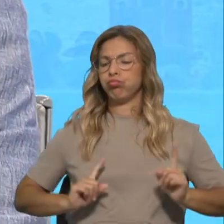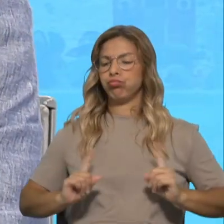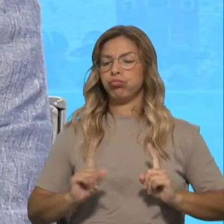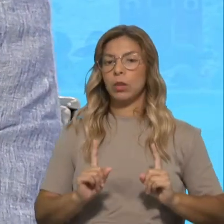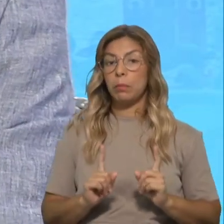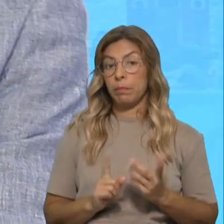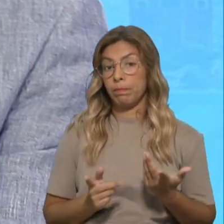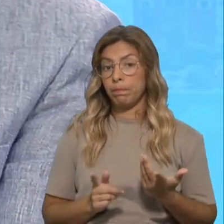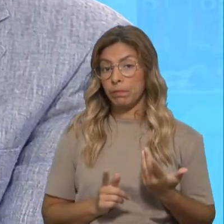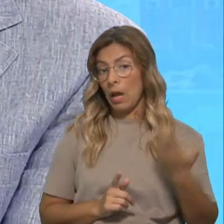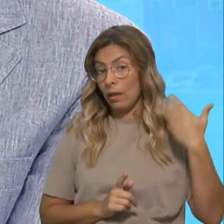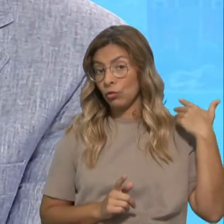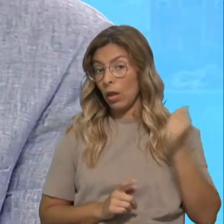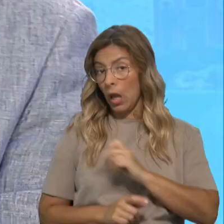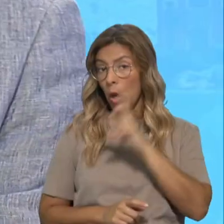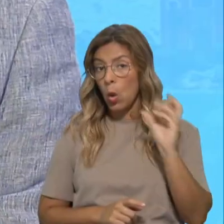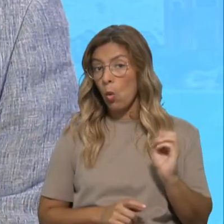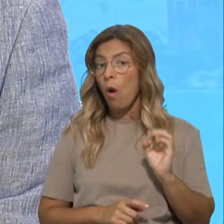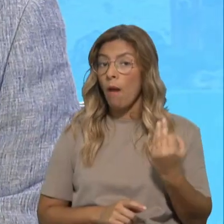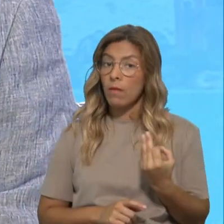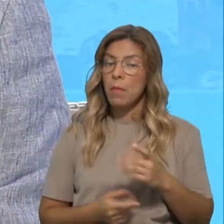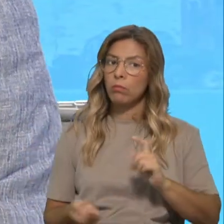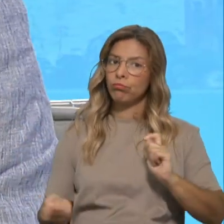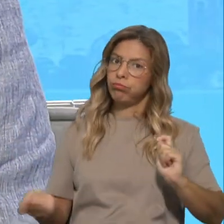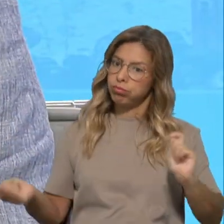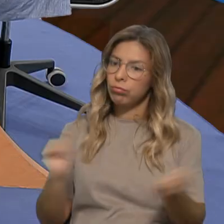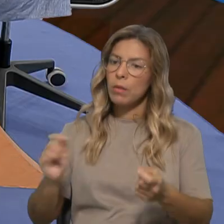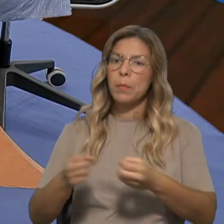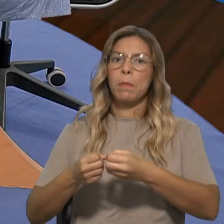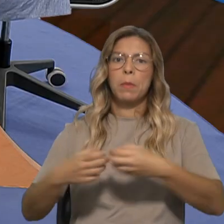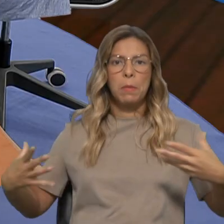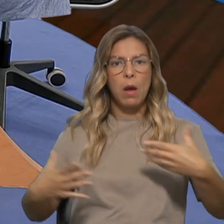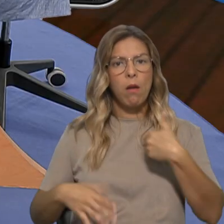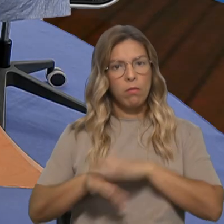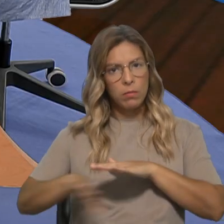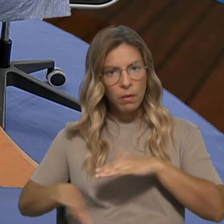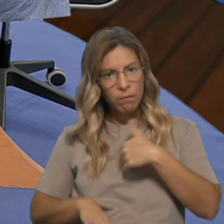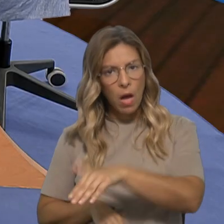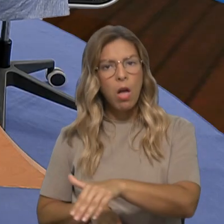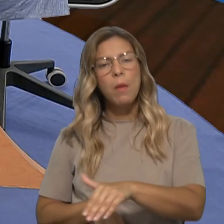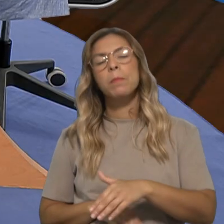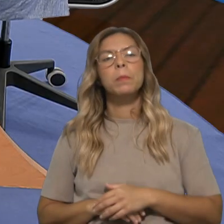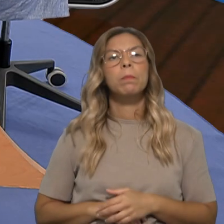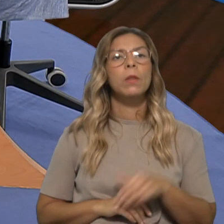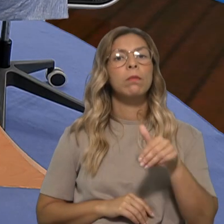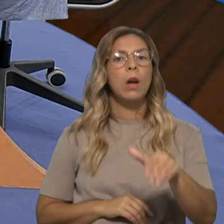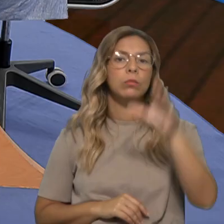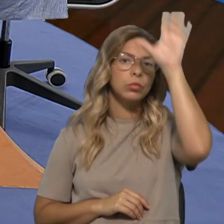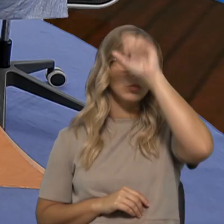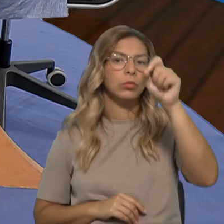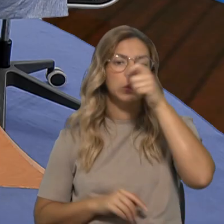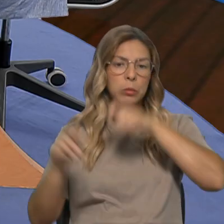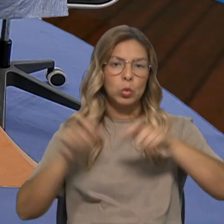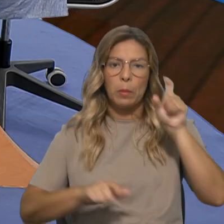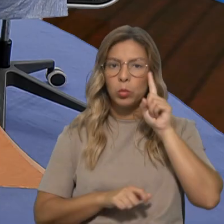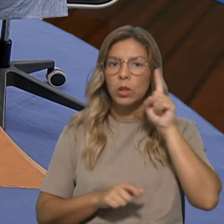contribuir para a radicalização crescente, não é? Portanto, na véspera de um jubileu de governantes, é